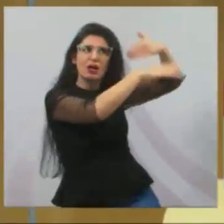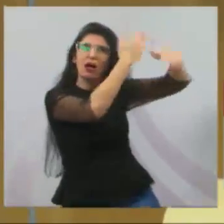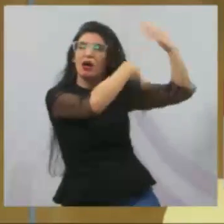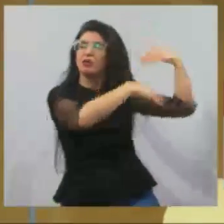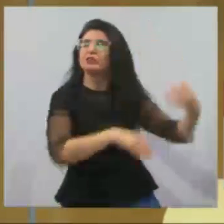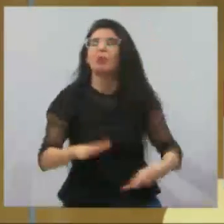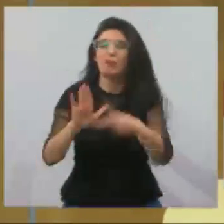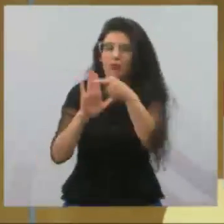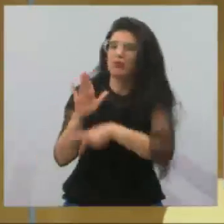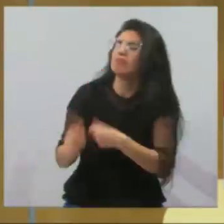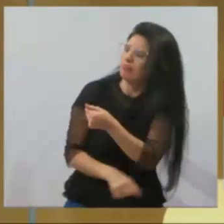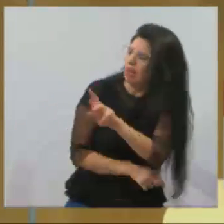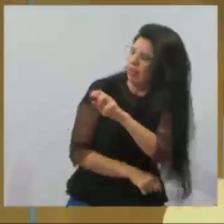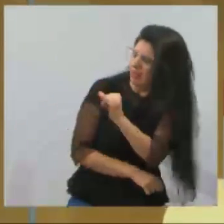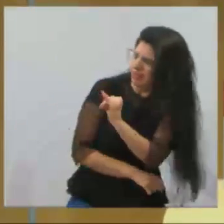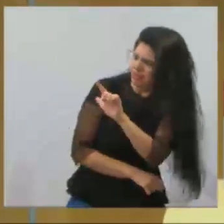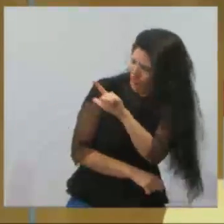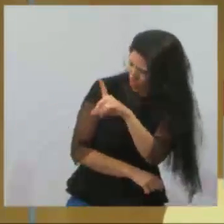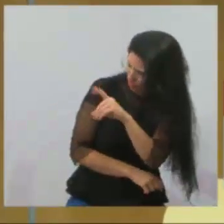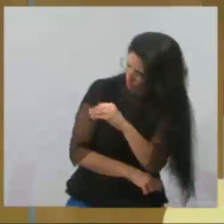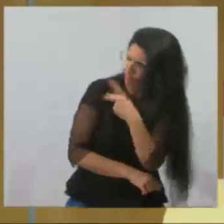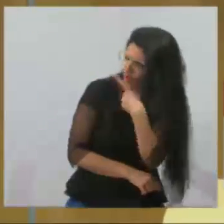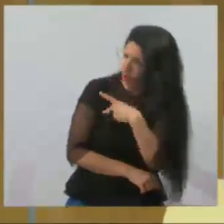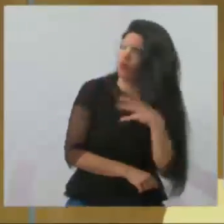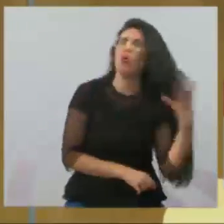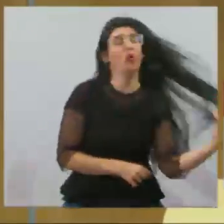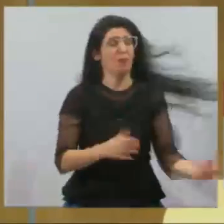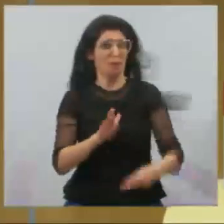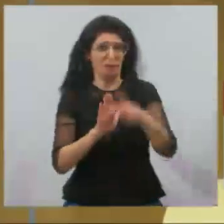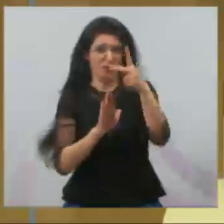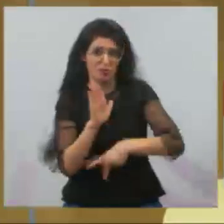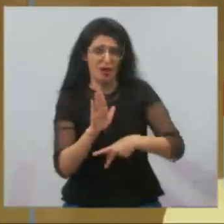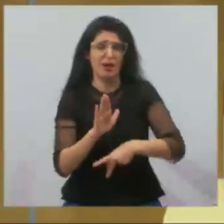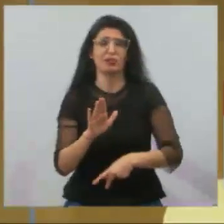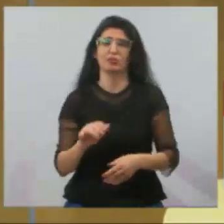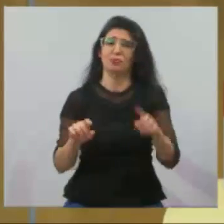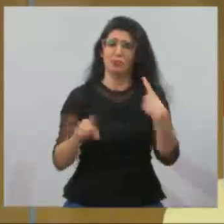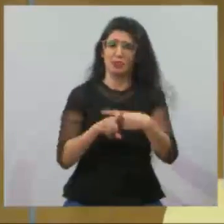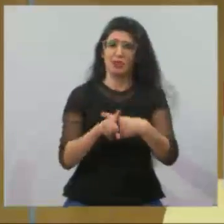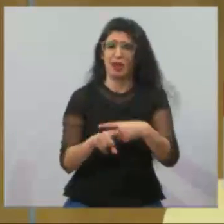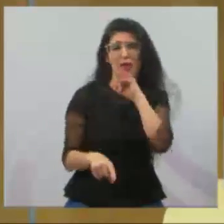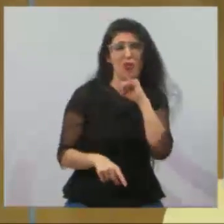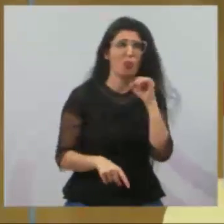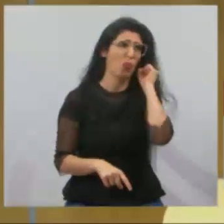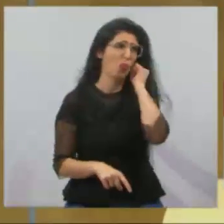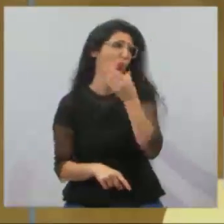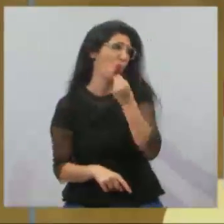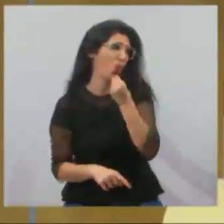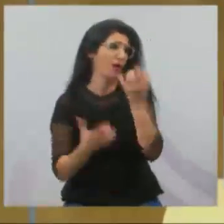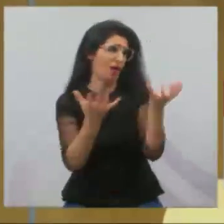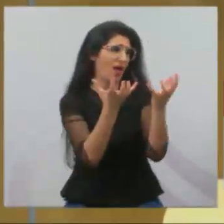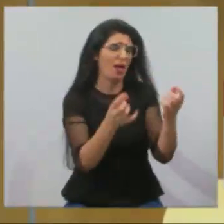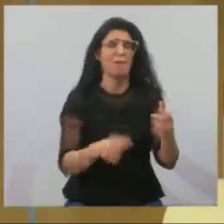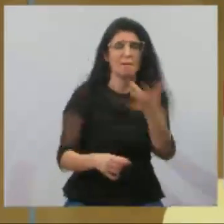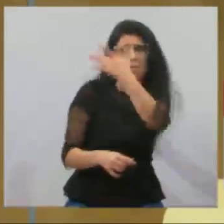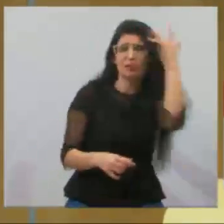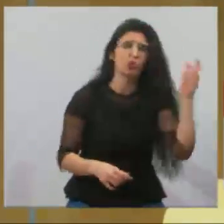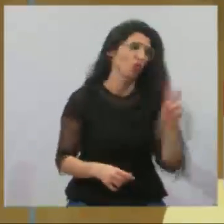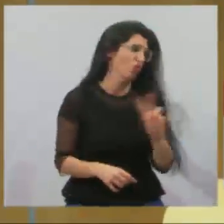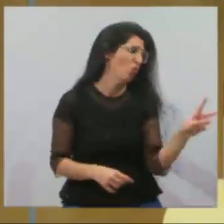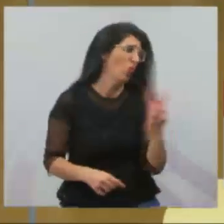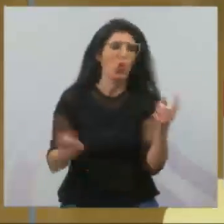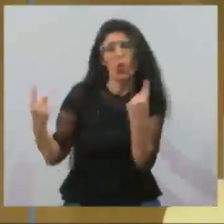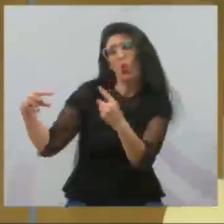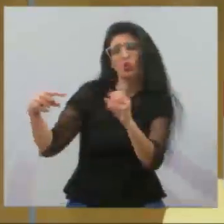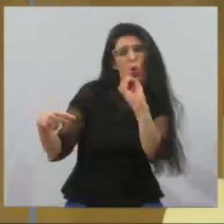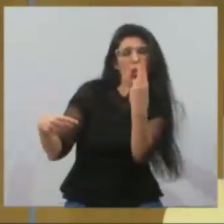bem aqui o vereador Arildo, não é um projeto porque muitas vezes o prefeito quer colocar, porque os vereadores querem votar contra ou favorável, mas